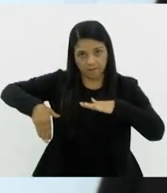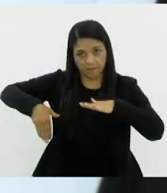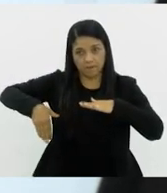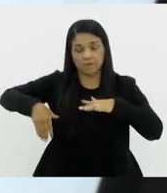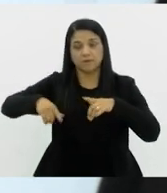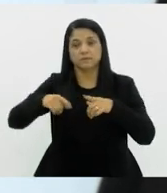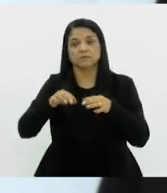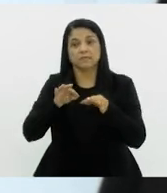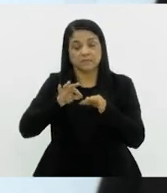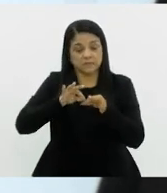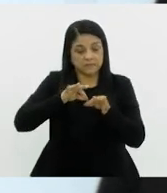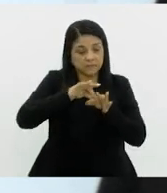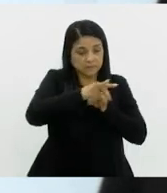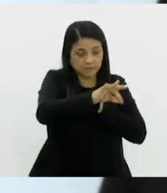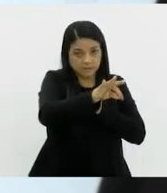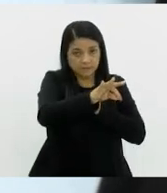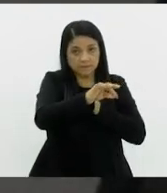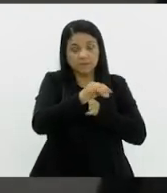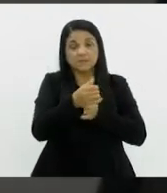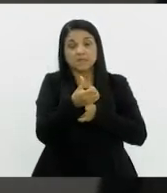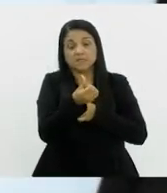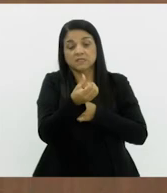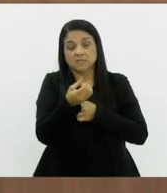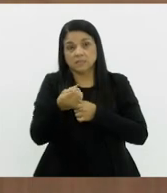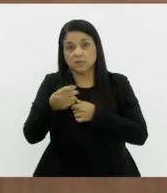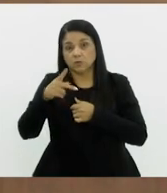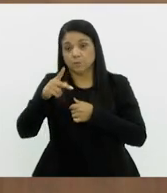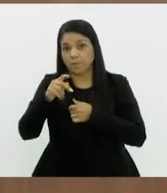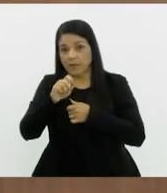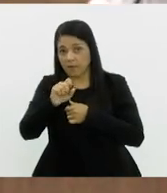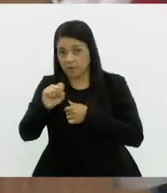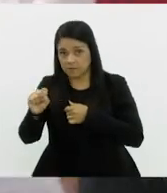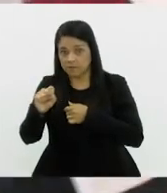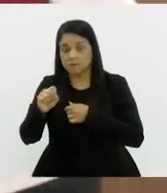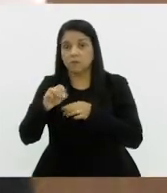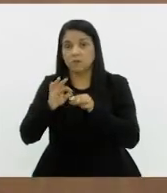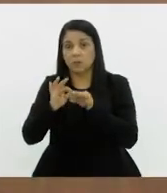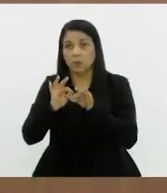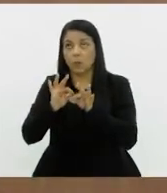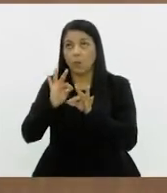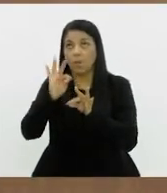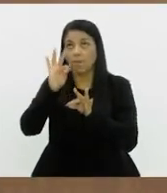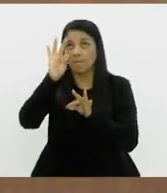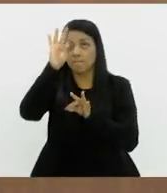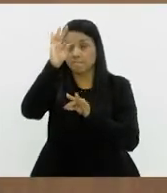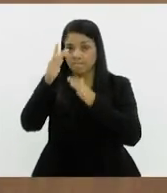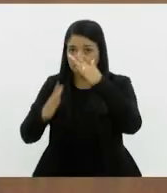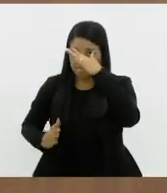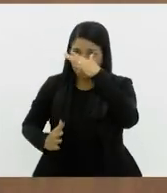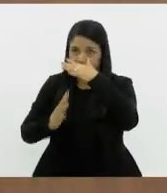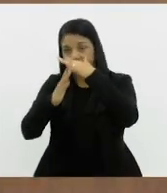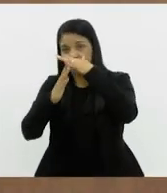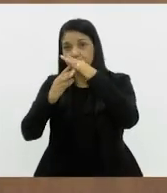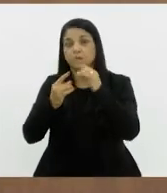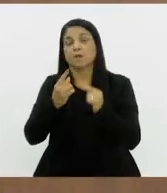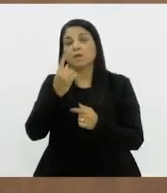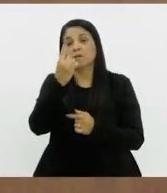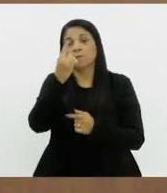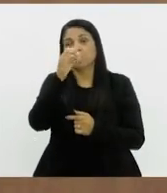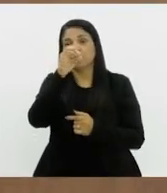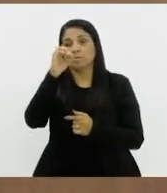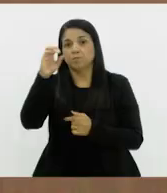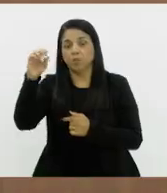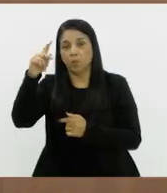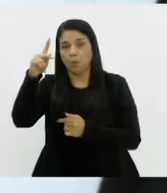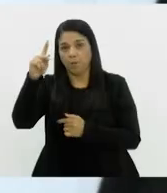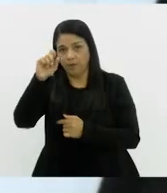vertical mínimo de 600 pés, e o máximo de 1.000 pés. Então, nós, em caráter informal e imediato,